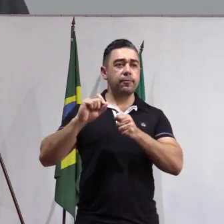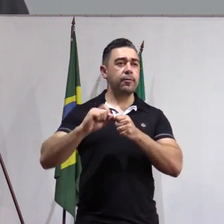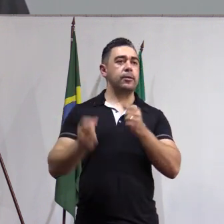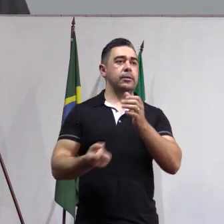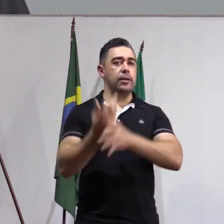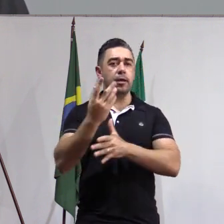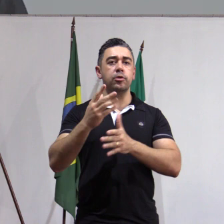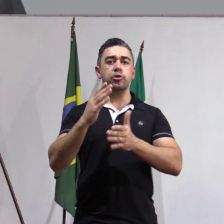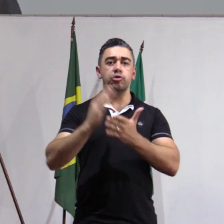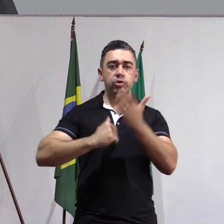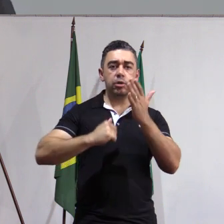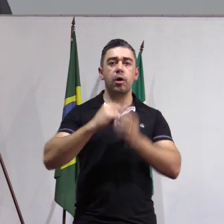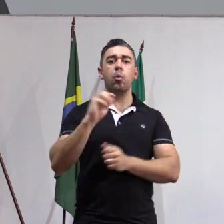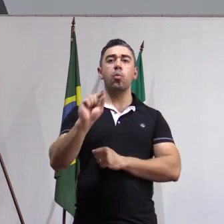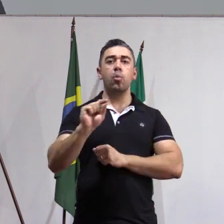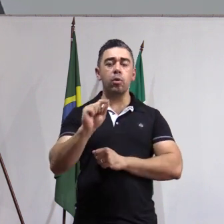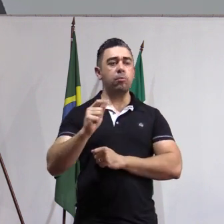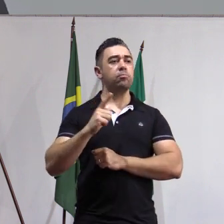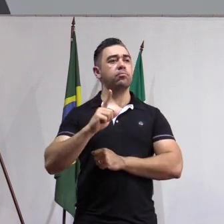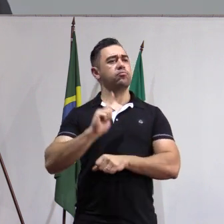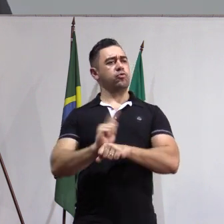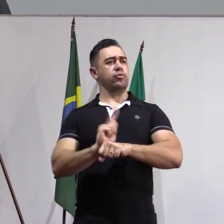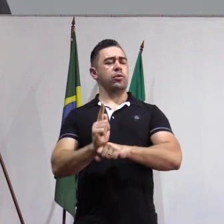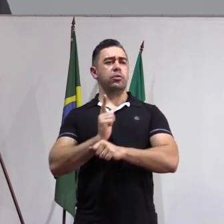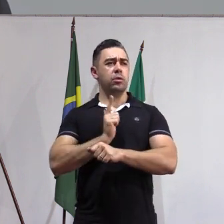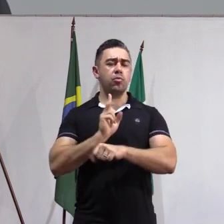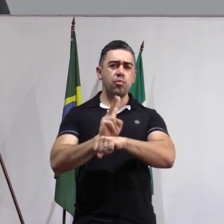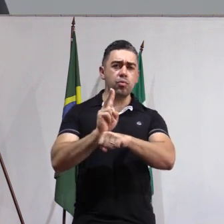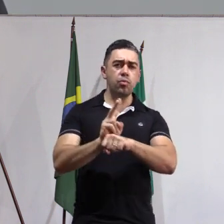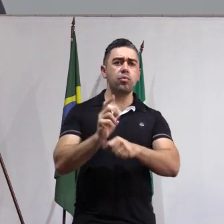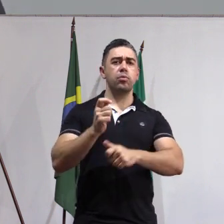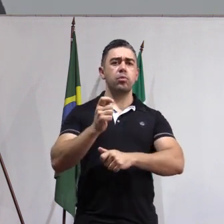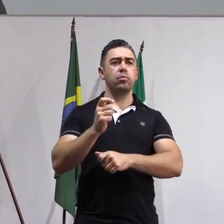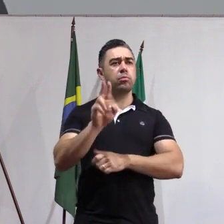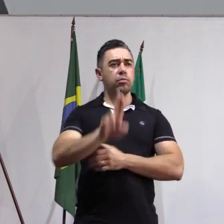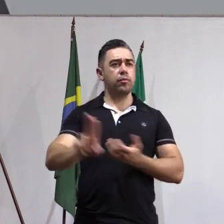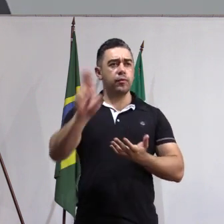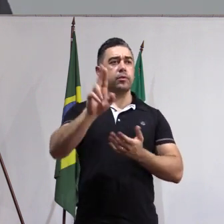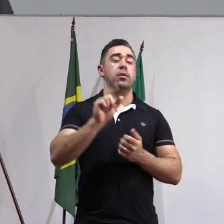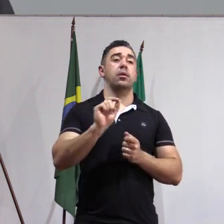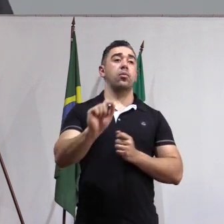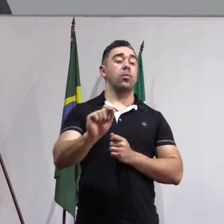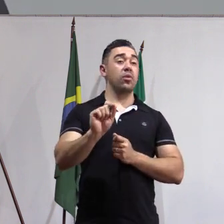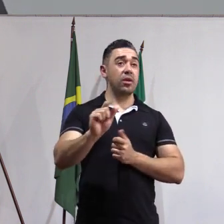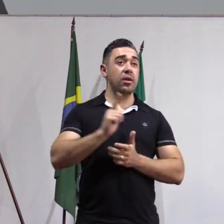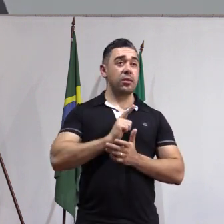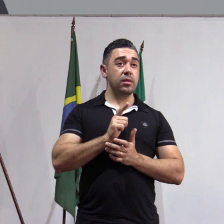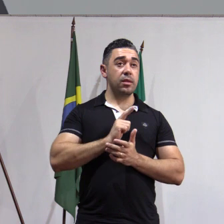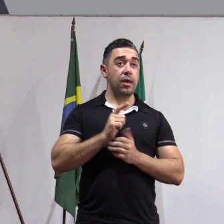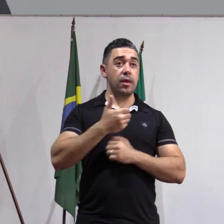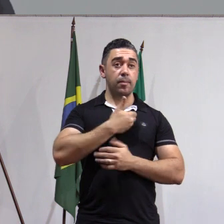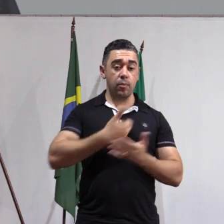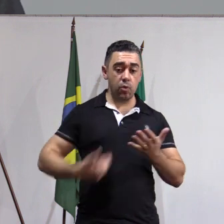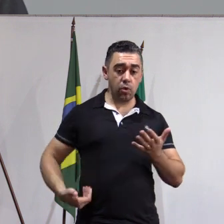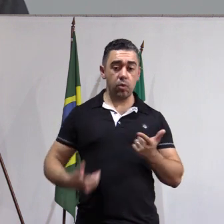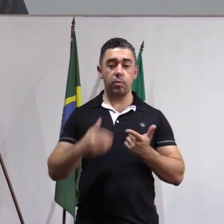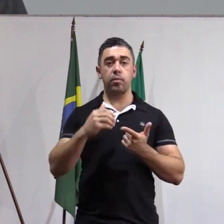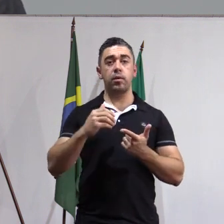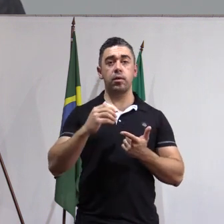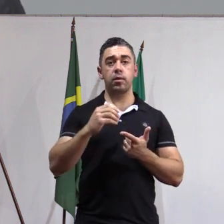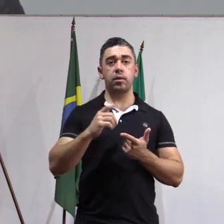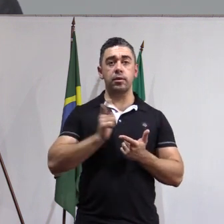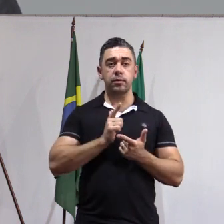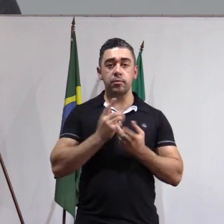dos nossos dirigentes a possibilidade de gerir uma universidade que se proponha pública, gratuita e